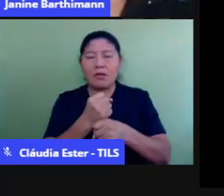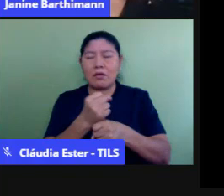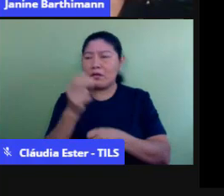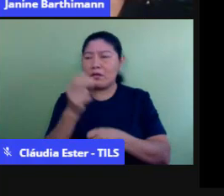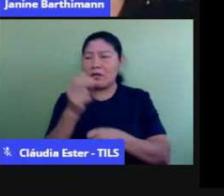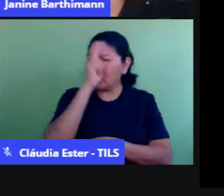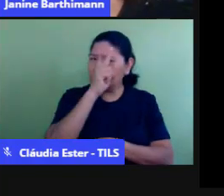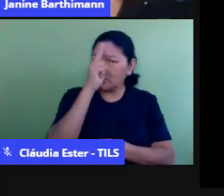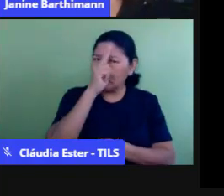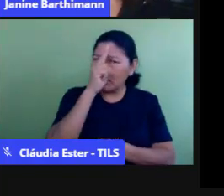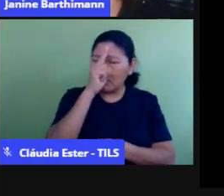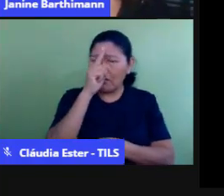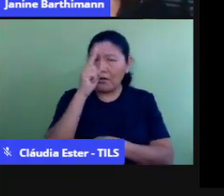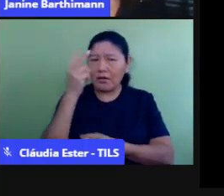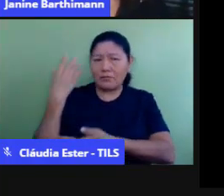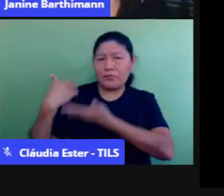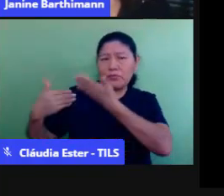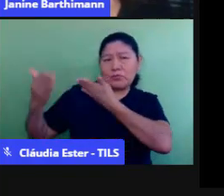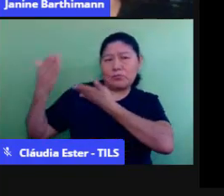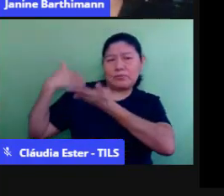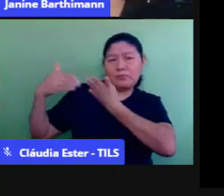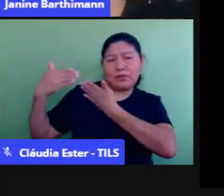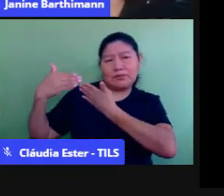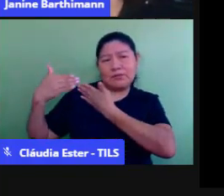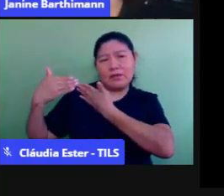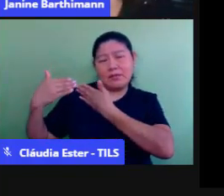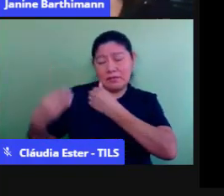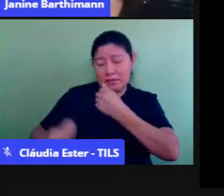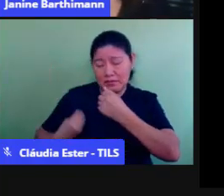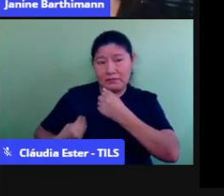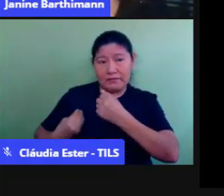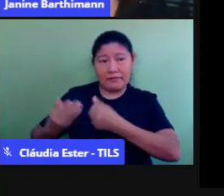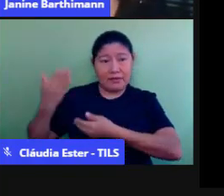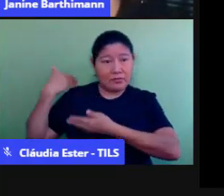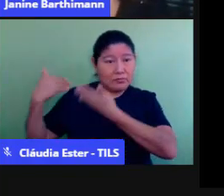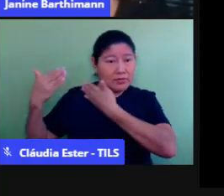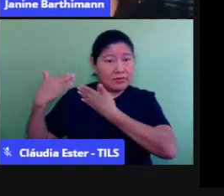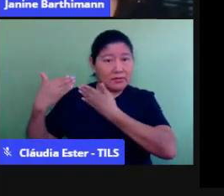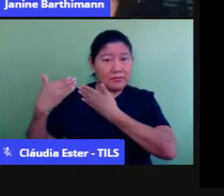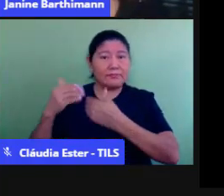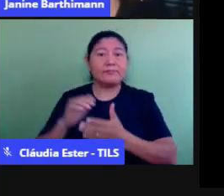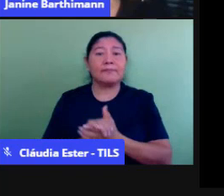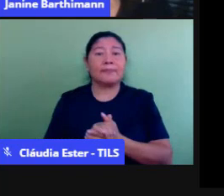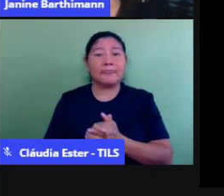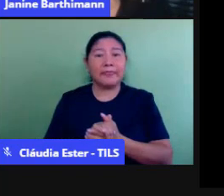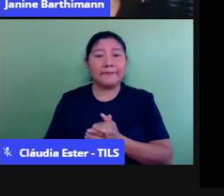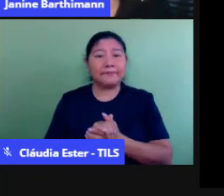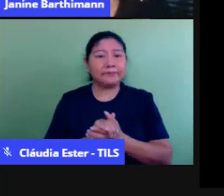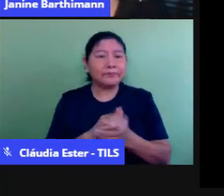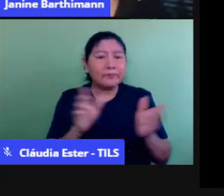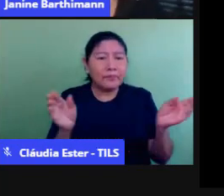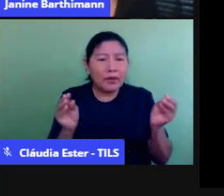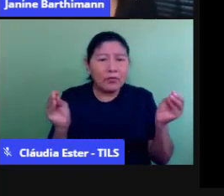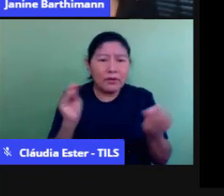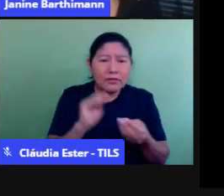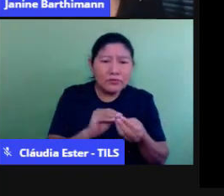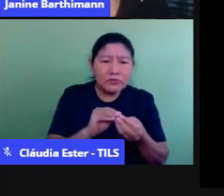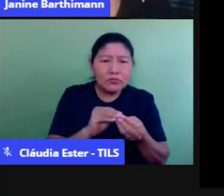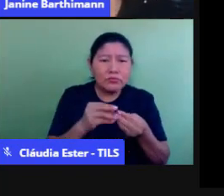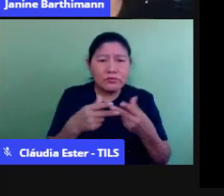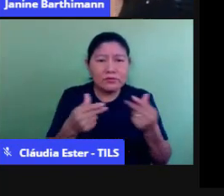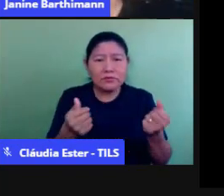política que se vivia naquele momento. Rapidamente, aqui para a gente entender, Mark Bloch,